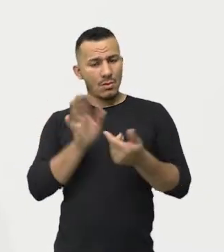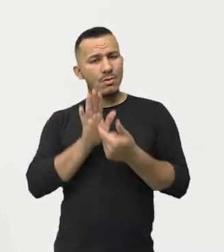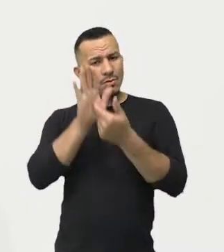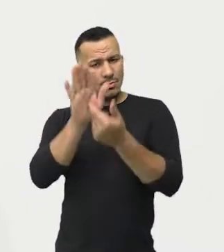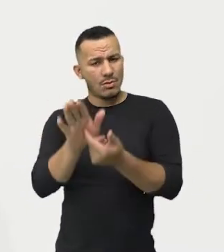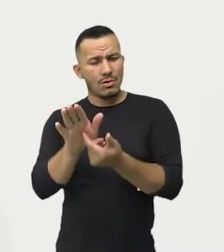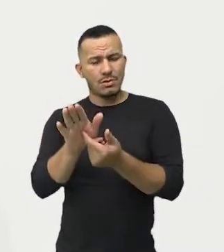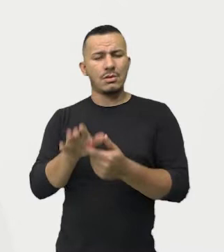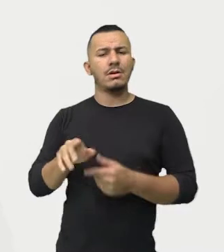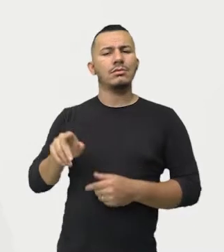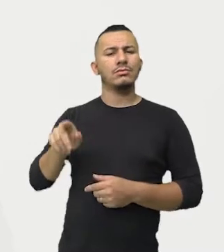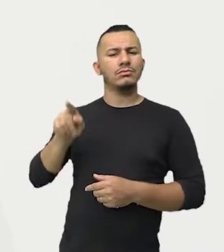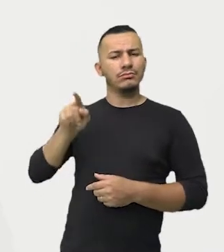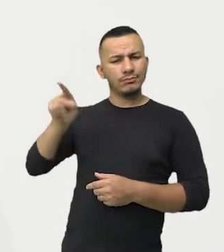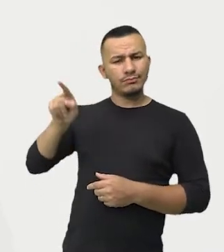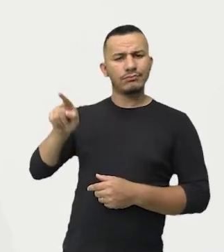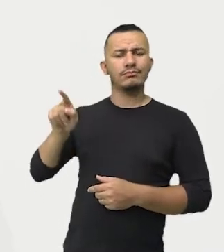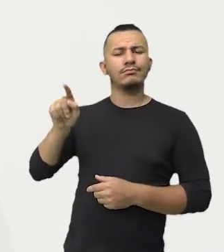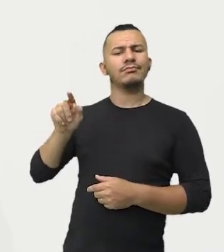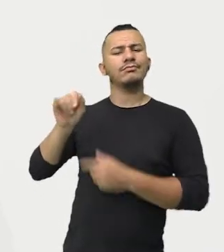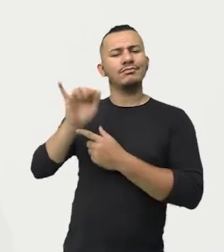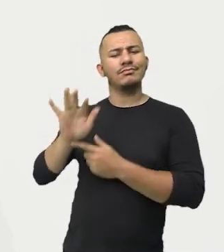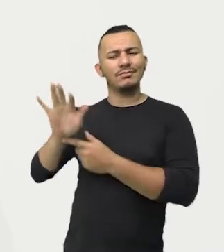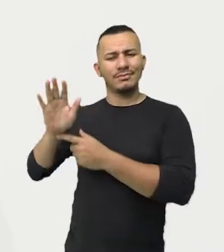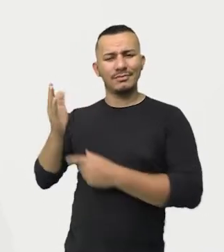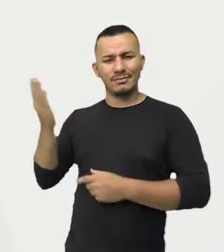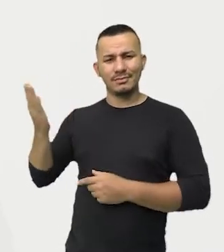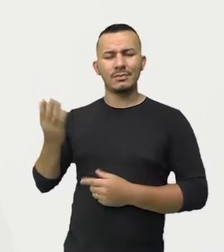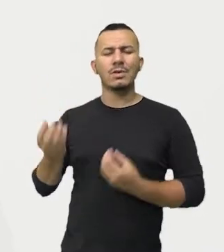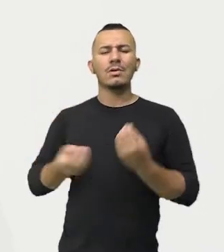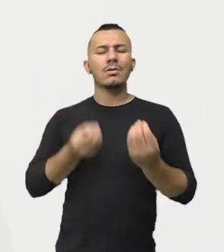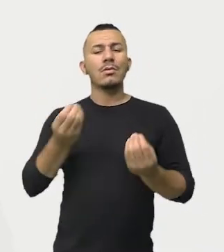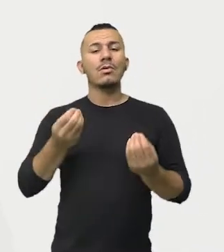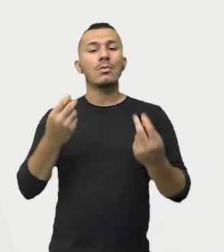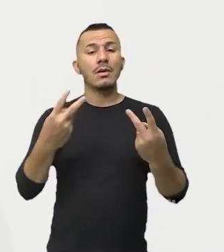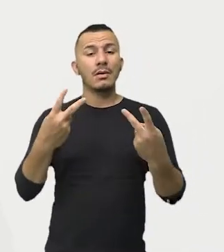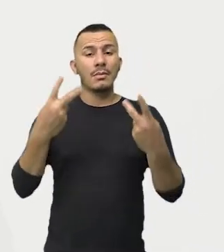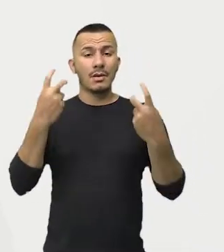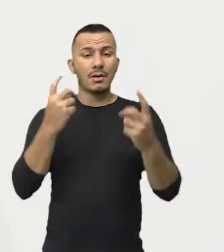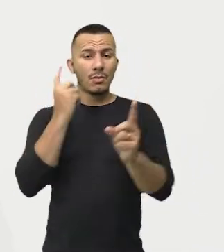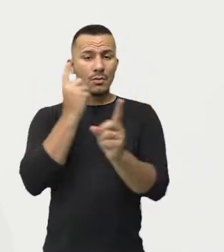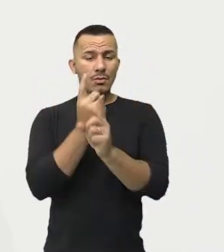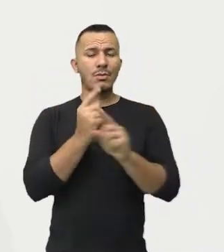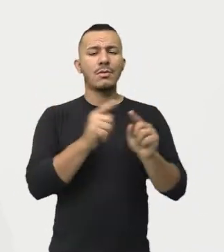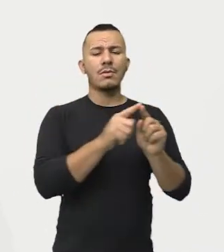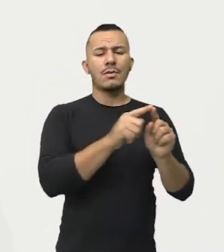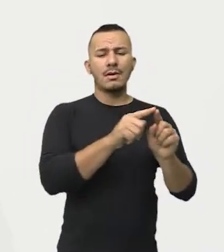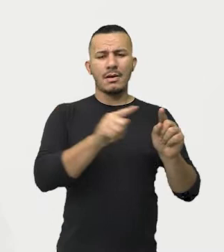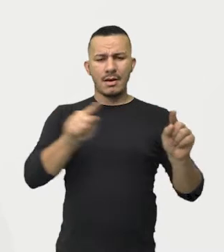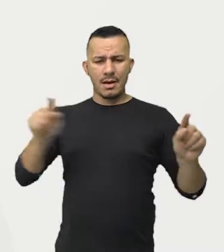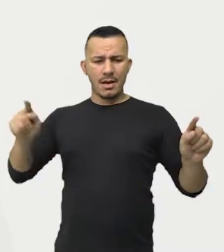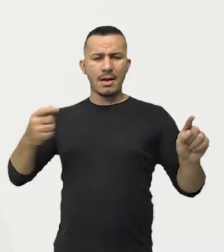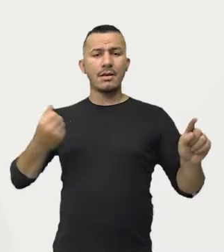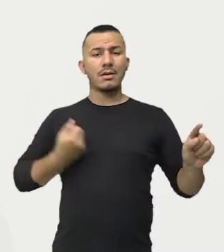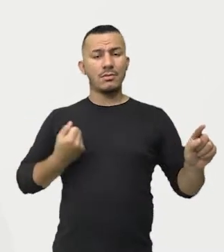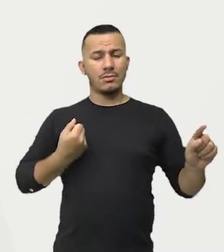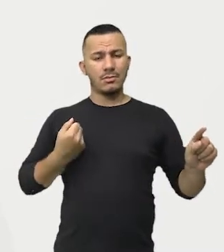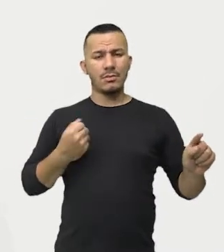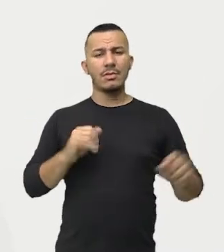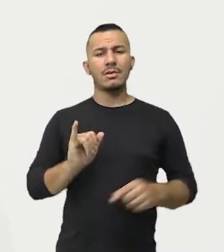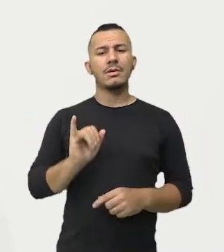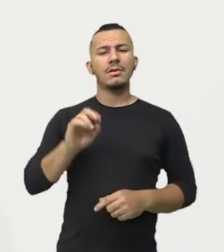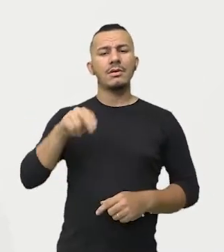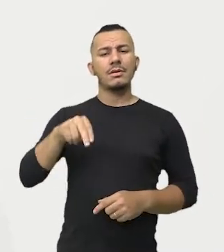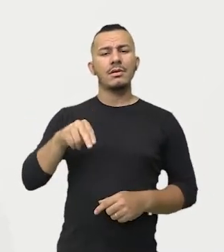vocês, lembrar como que se apresenta aqui a reta dos números inteiros,